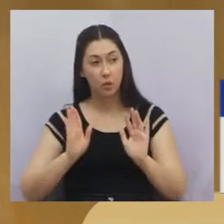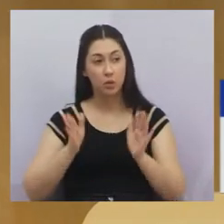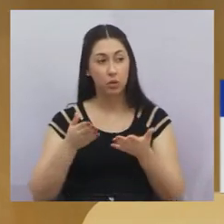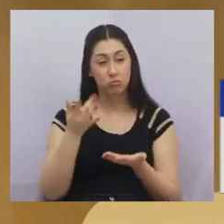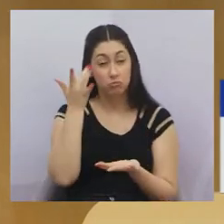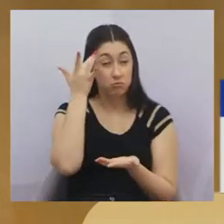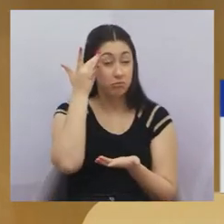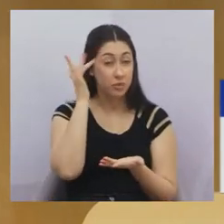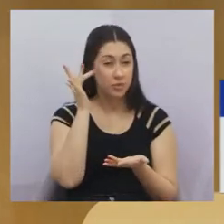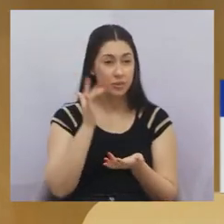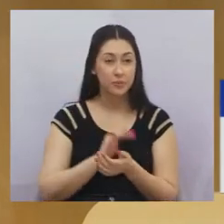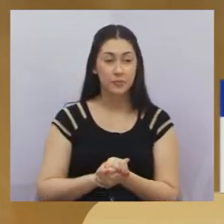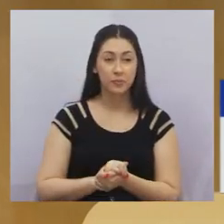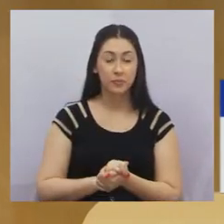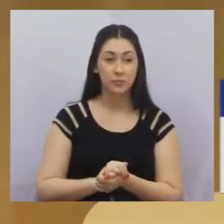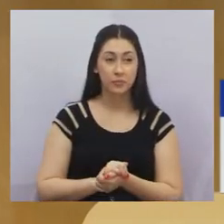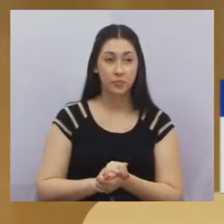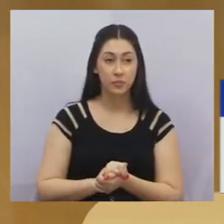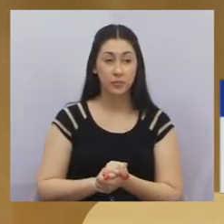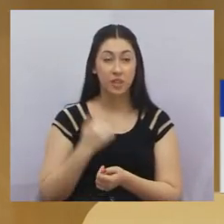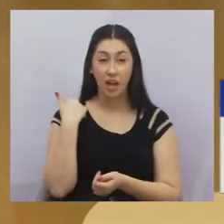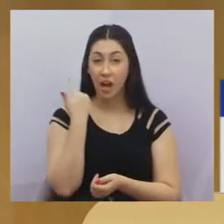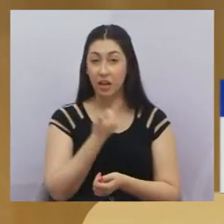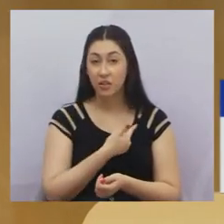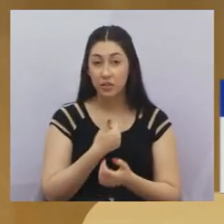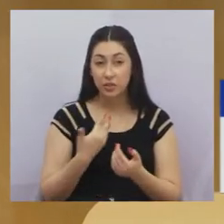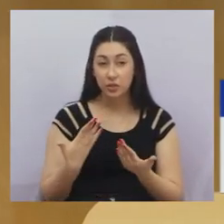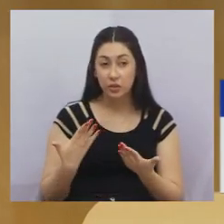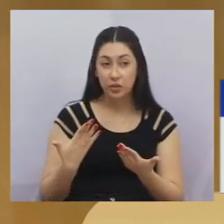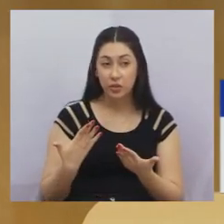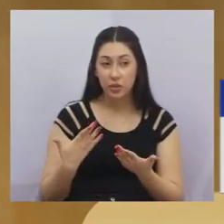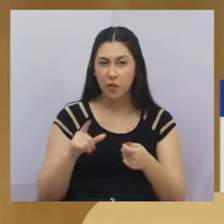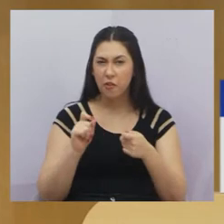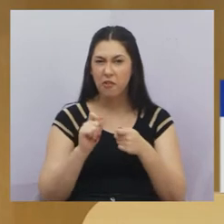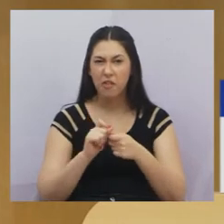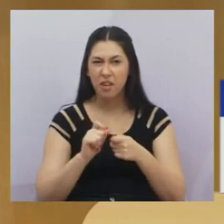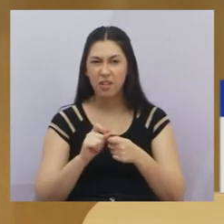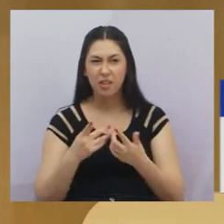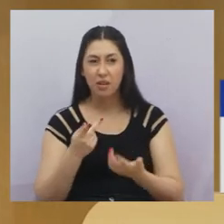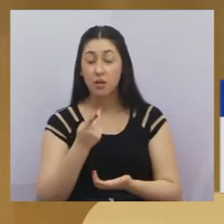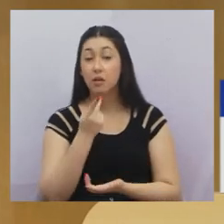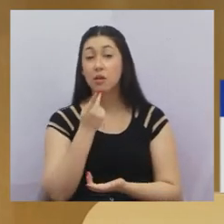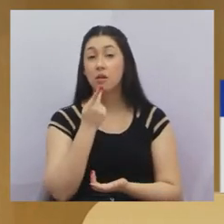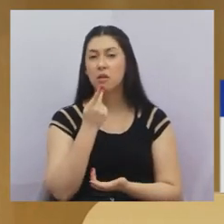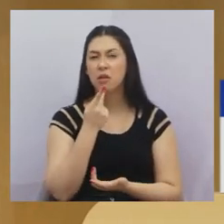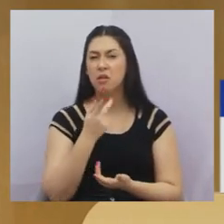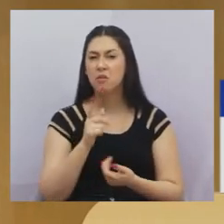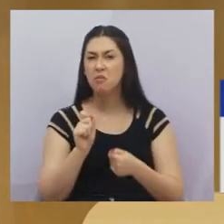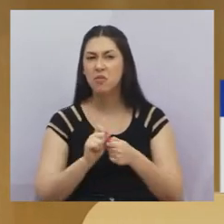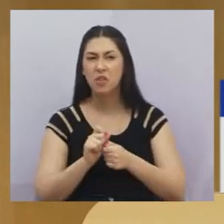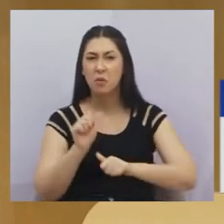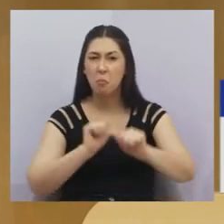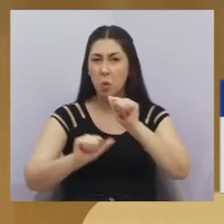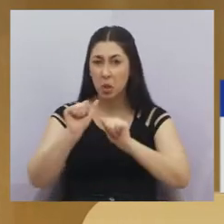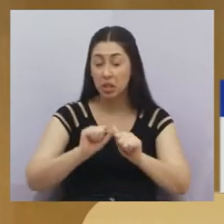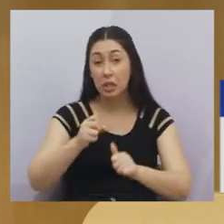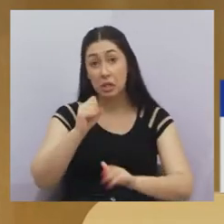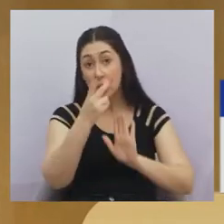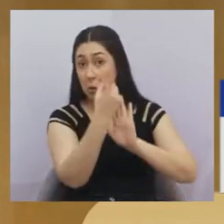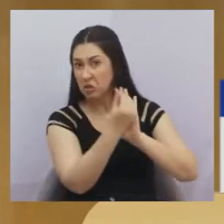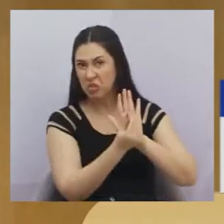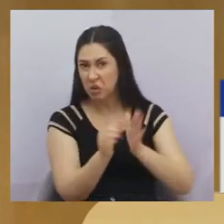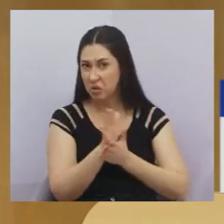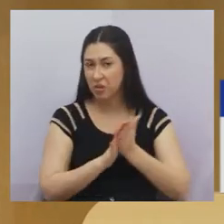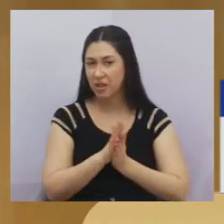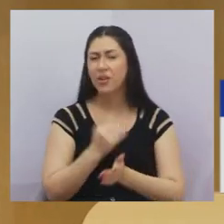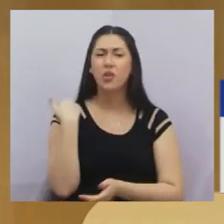oportunidade de ler. E a gente não faz, não vamos fazer, Hernani, mudanças sem orçamento. Nós já erramos